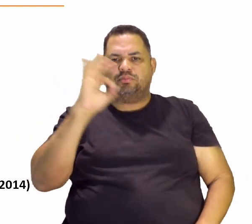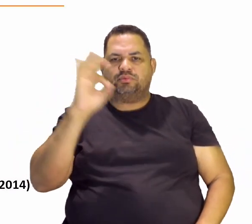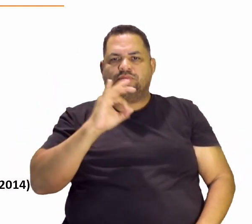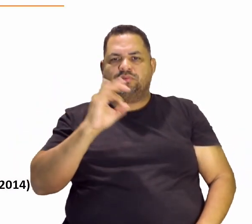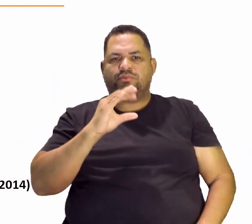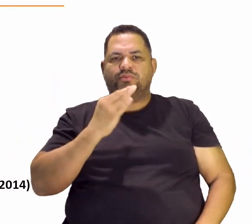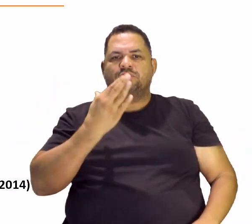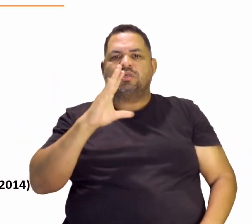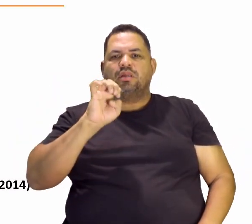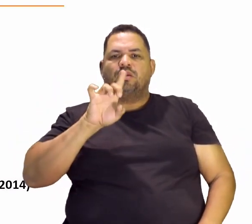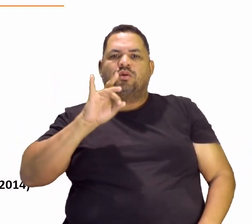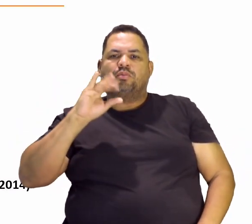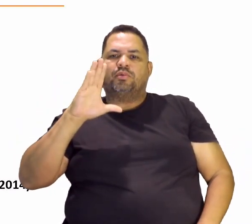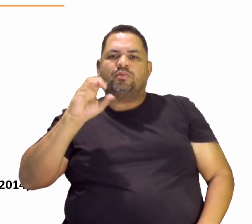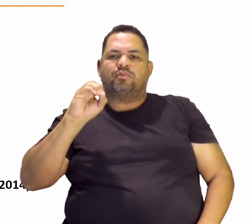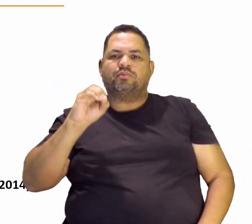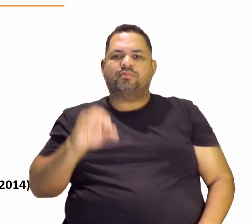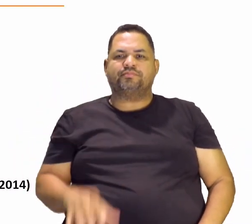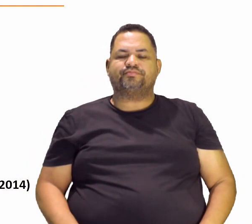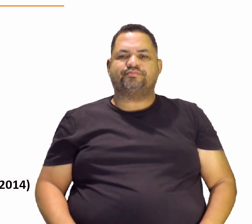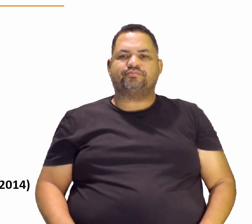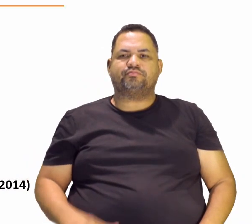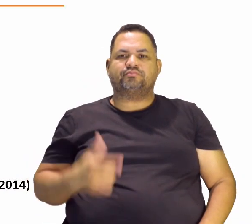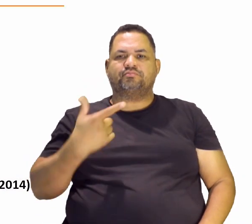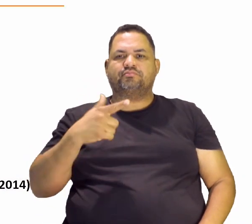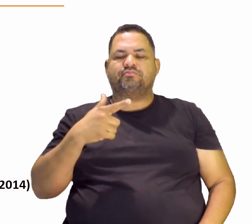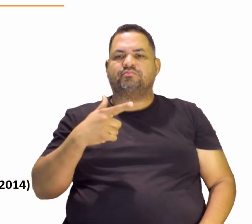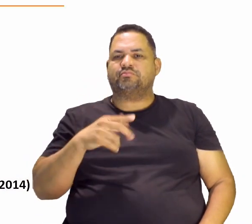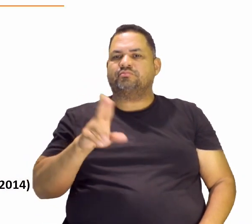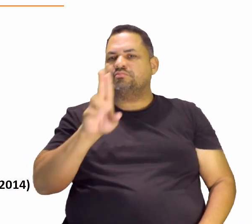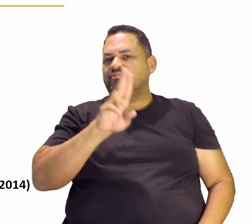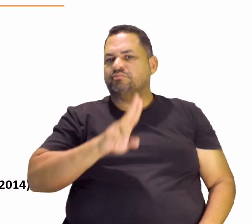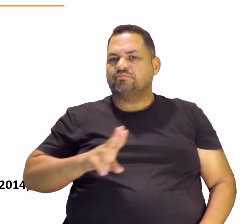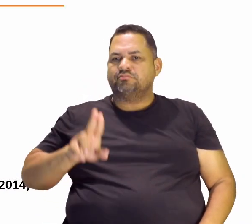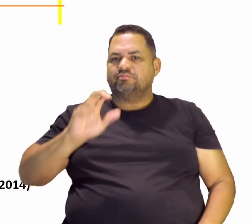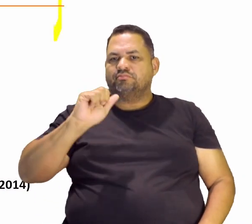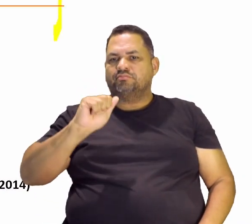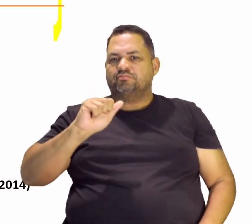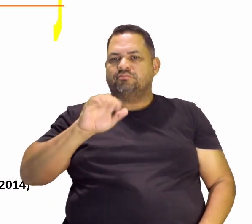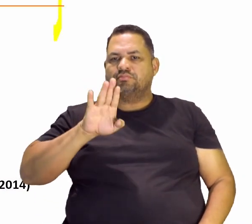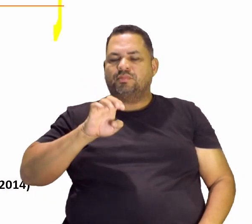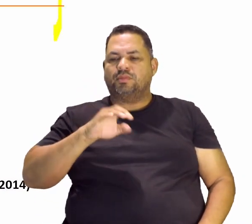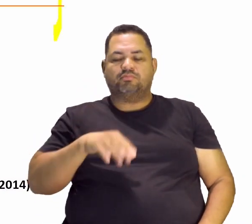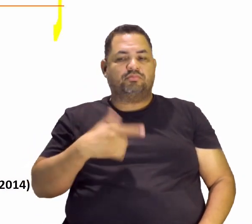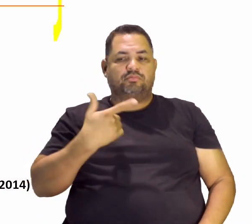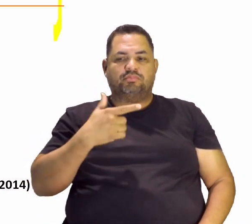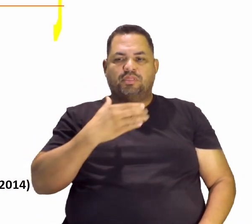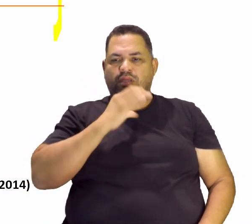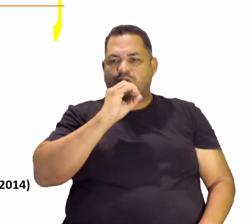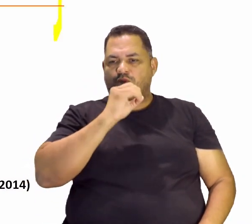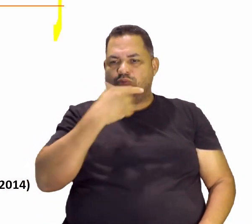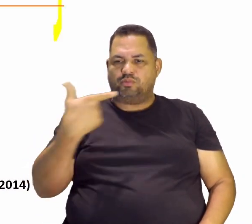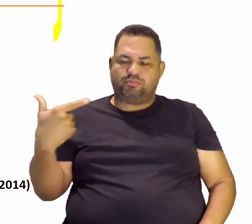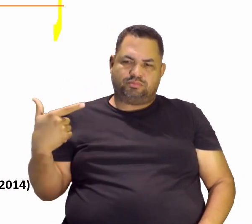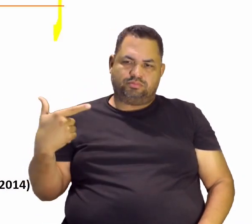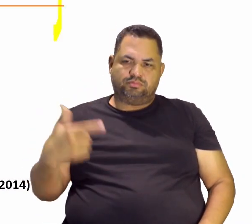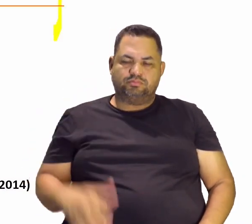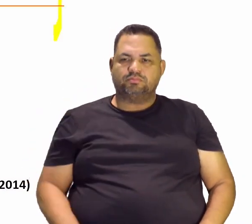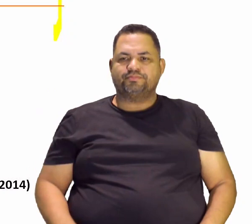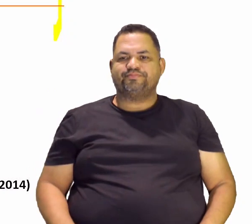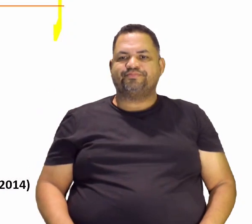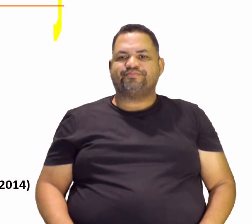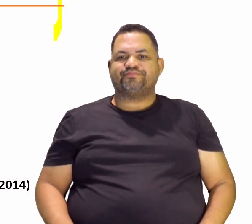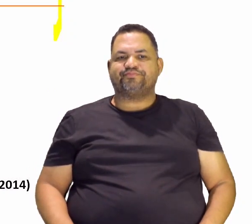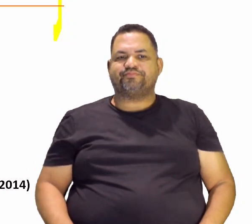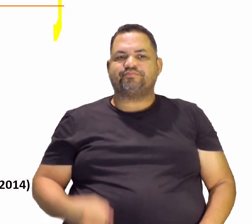50% anaeróbio, né? Eu não tenho utilização aí do oxigênio, eu não tenho aqui, ó, tá? Se eu for